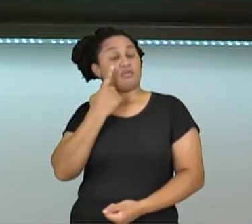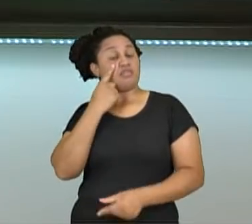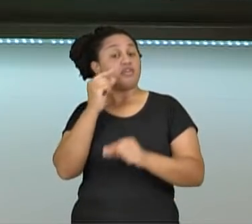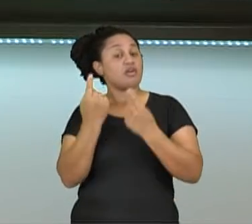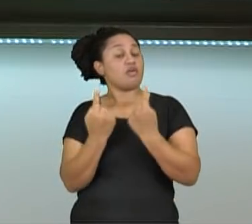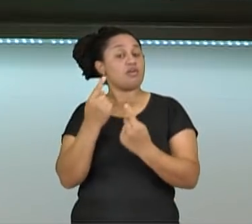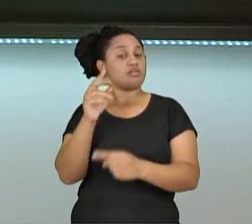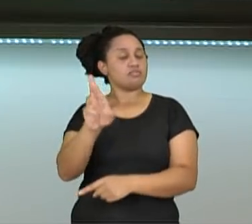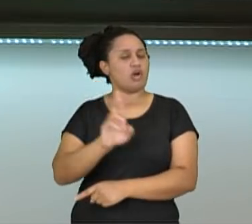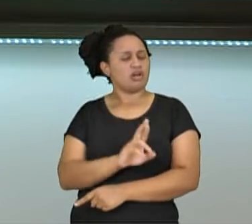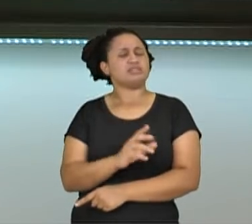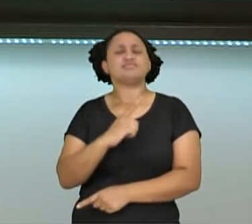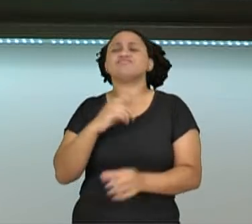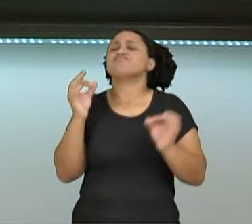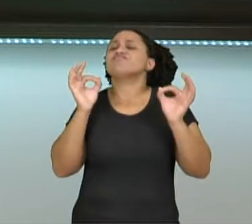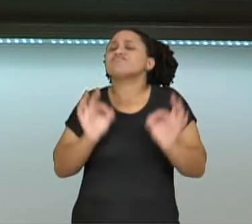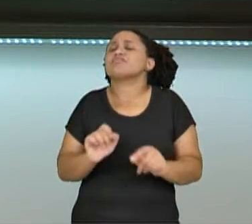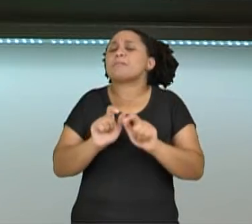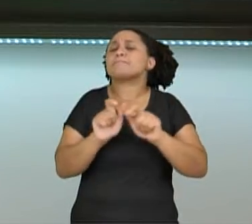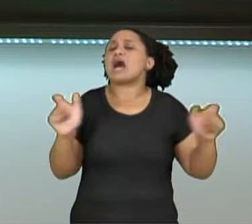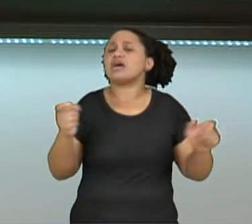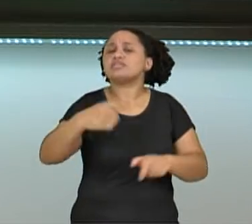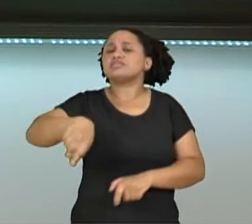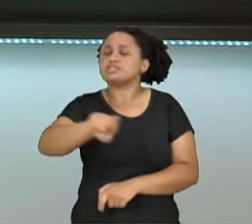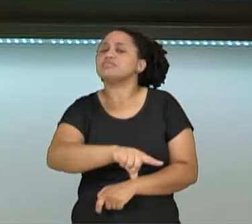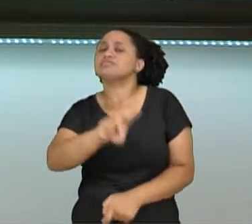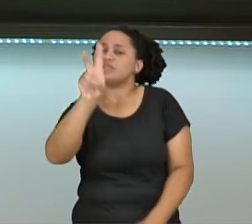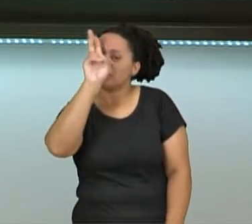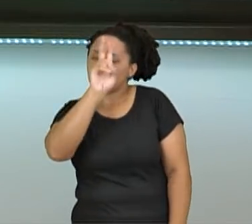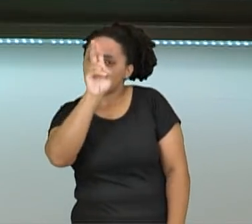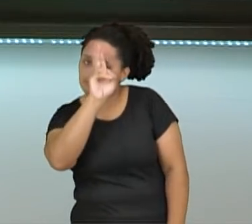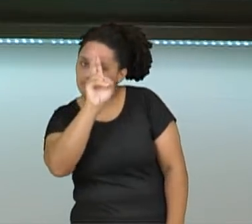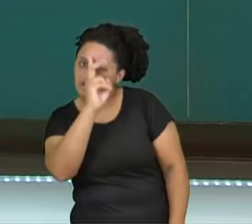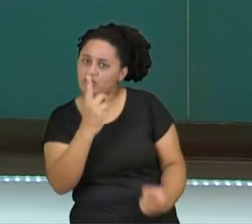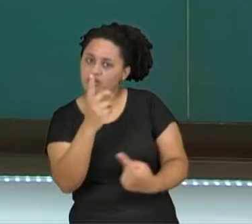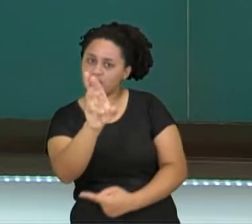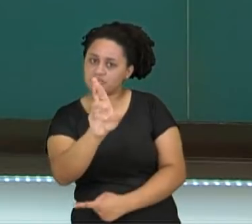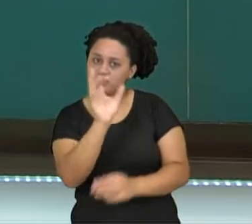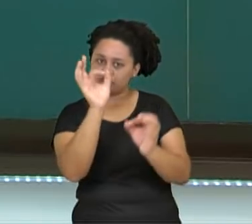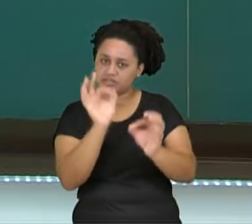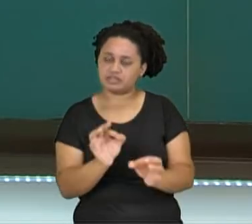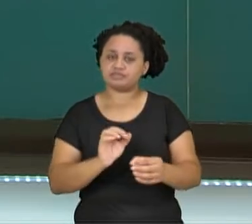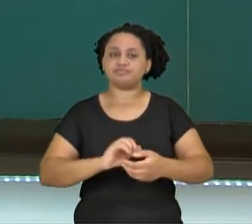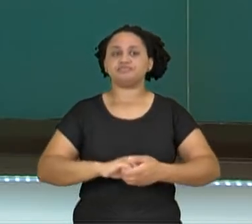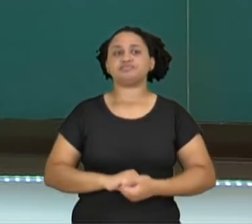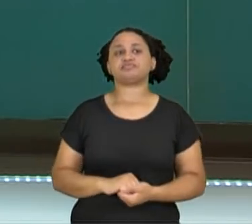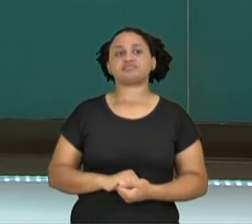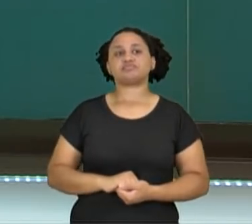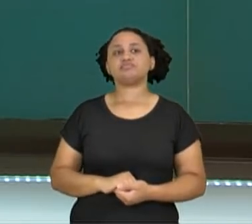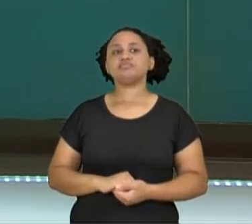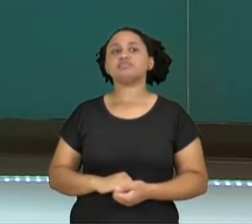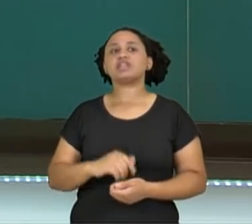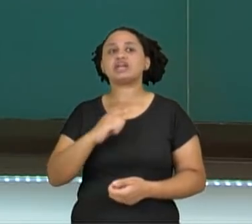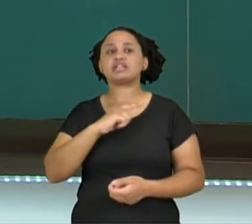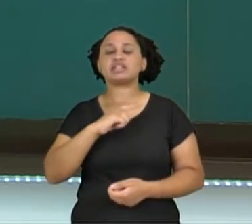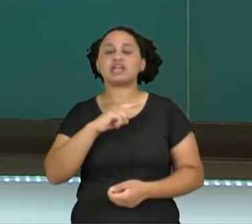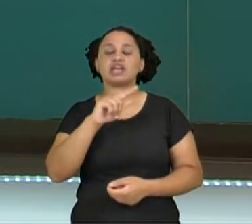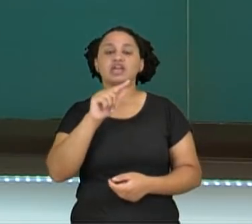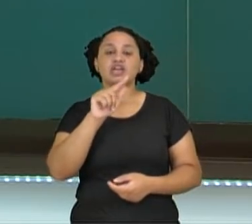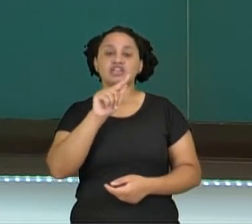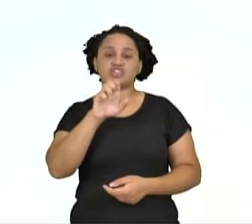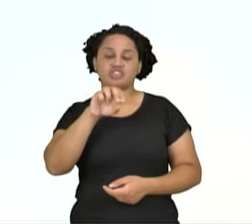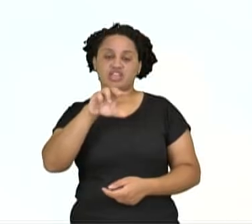que a maioria de vocês lembrou, pelo menos se aproximou da resposta correta. Vamos lá, gente. Os genes, que são trechos de DNA,